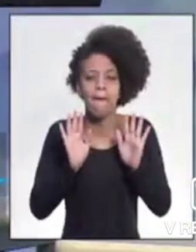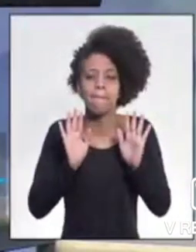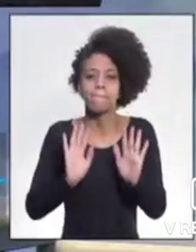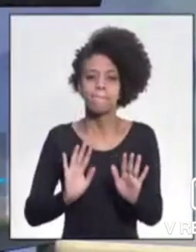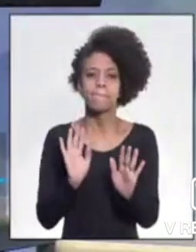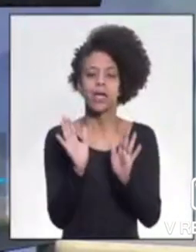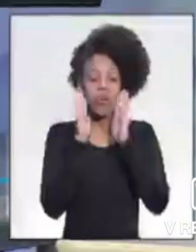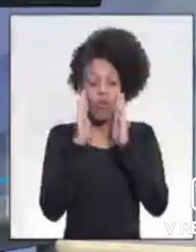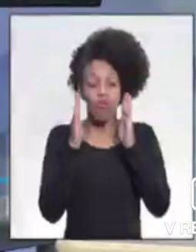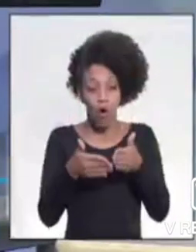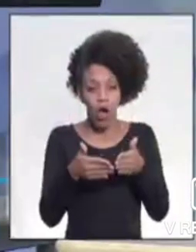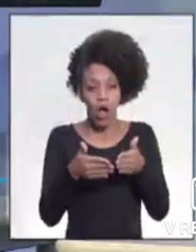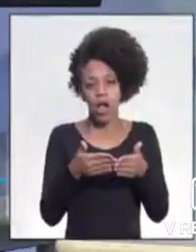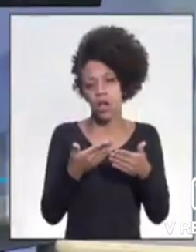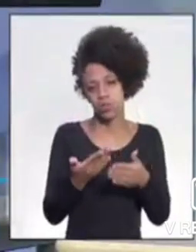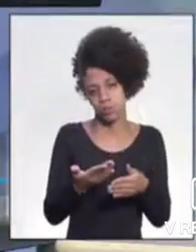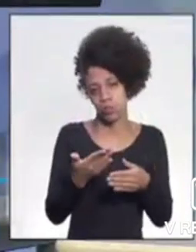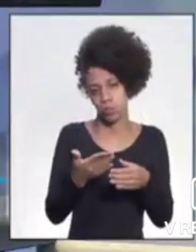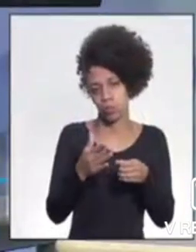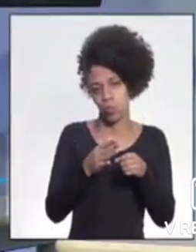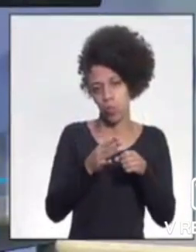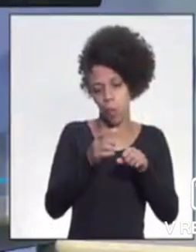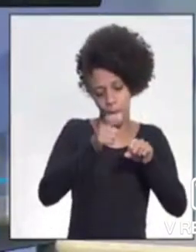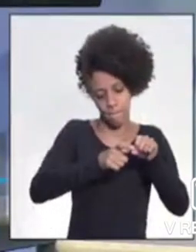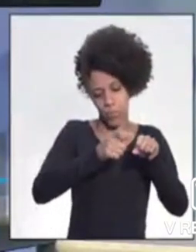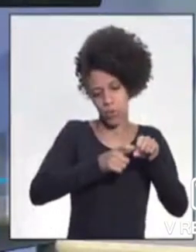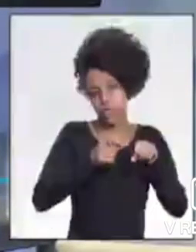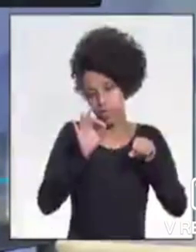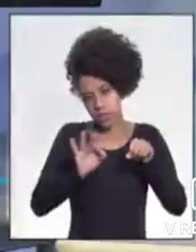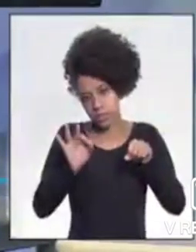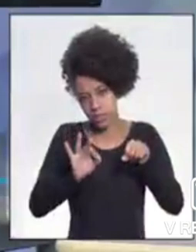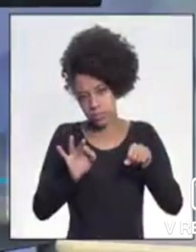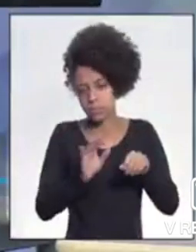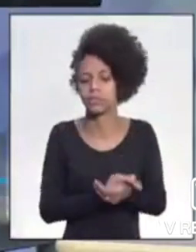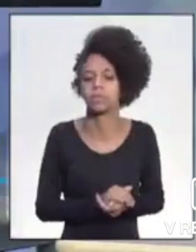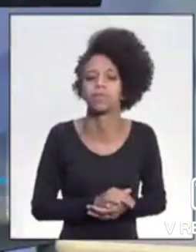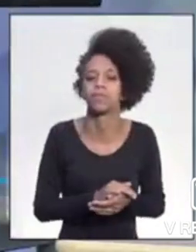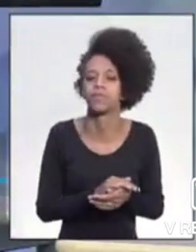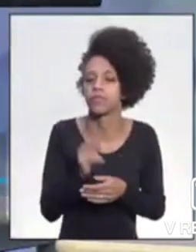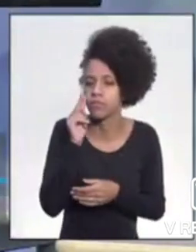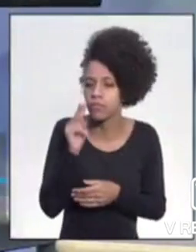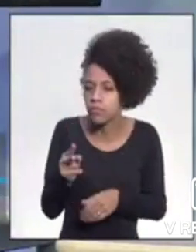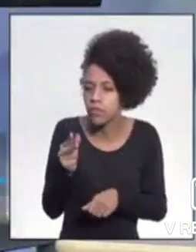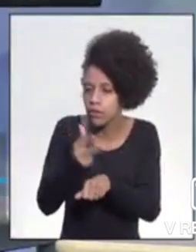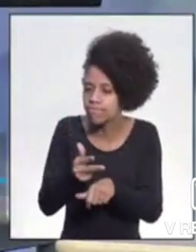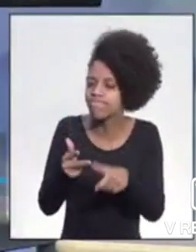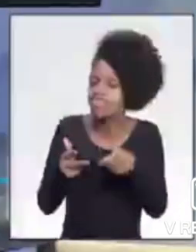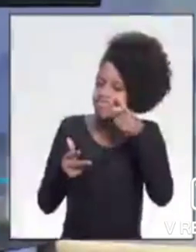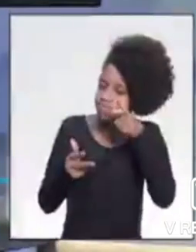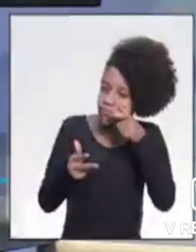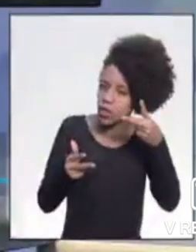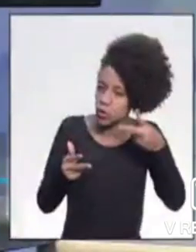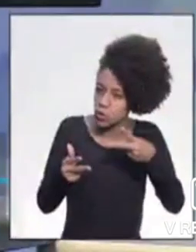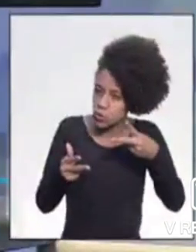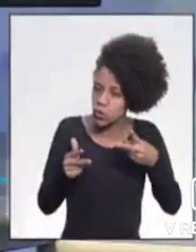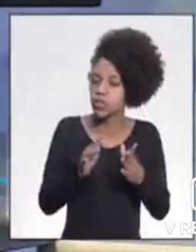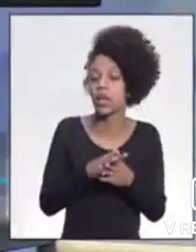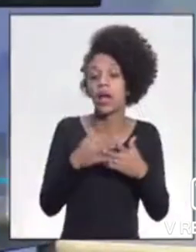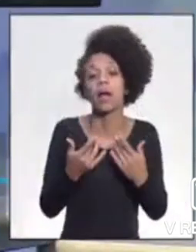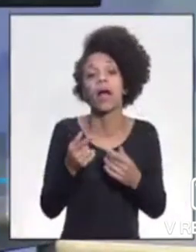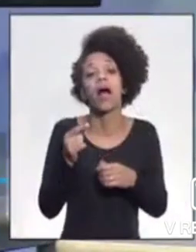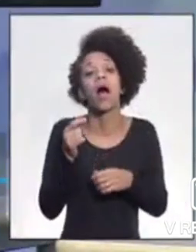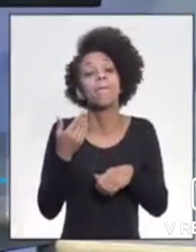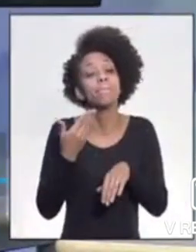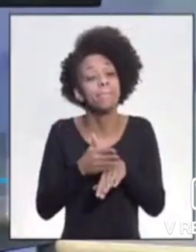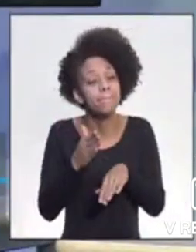vamos focar no modelo de Rutherford Bohr. Vamos ver se vocês prestaram atenção no nosso vídeo, né, nos nossos 2 vídeos. Para isso eu